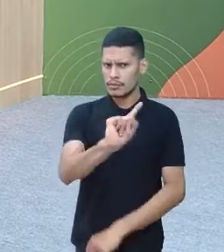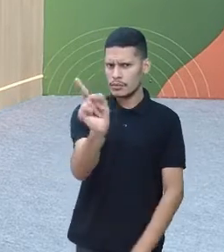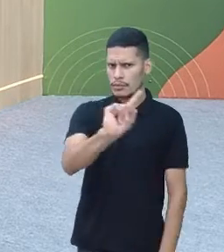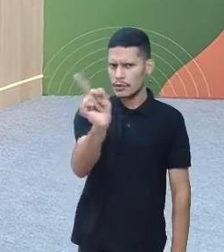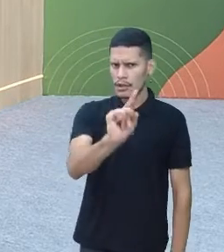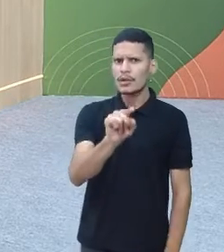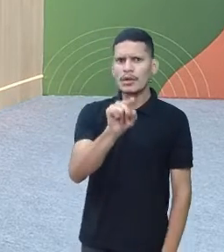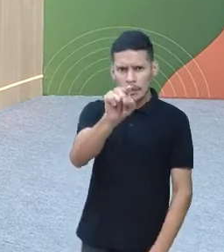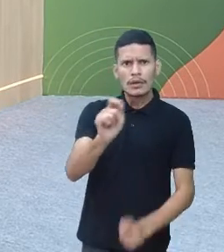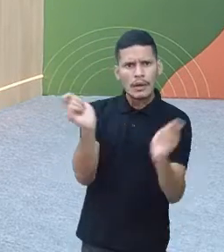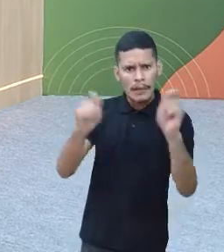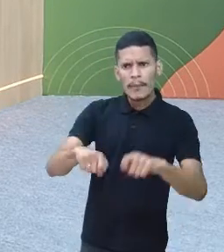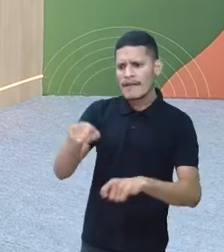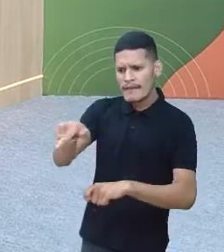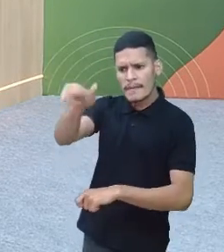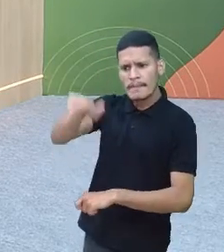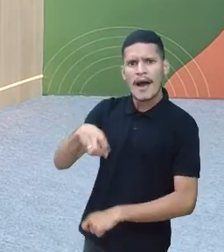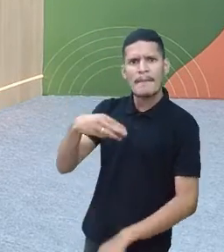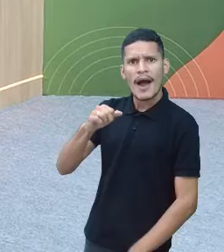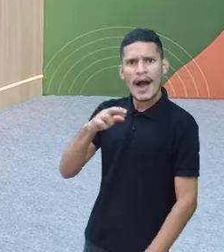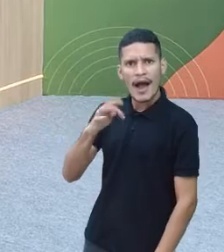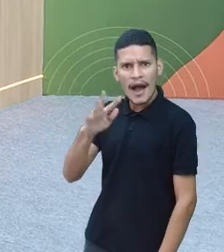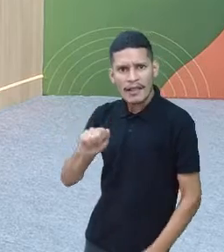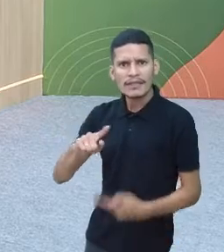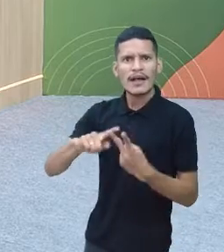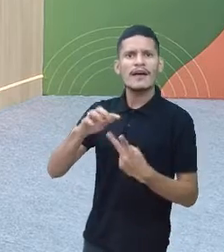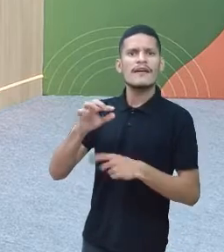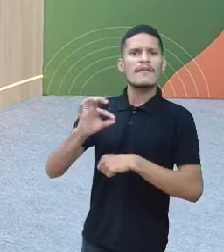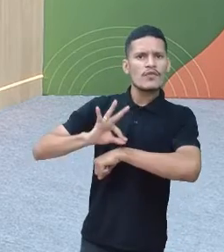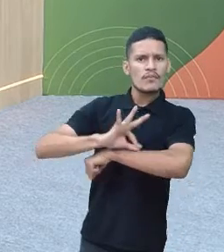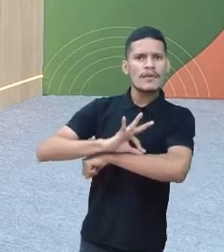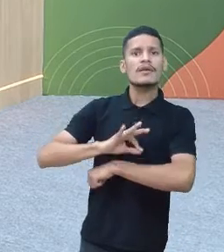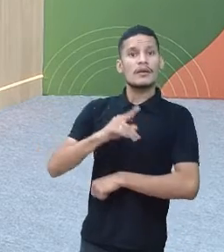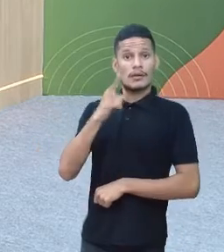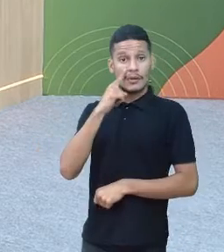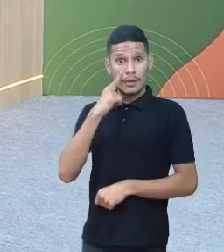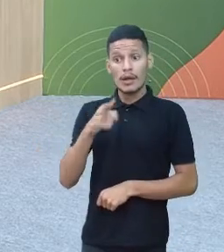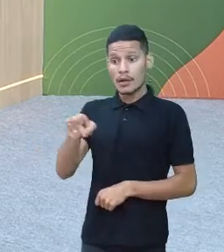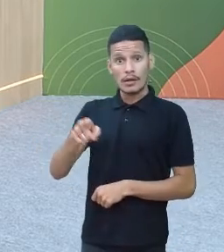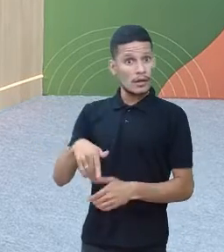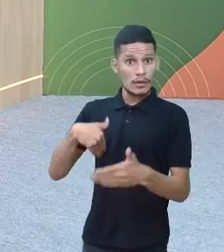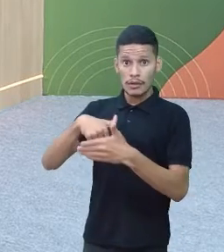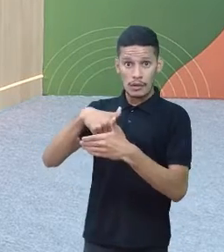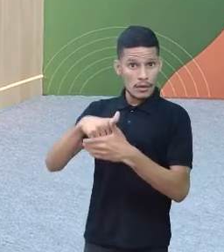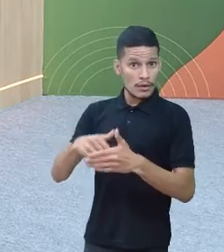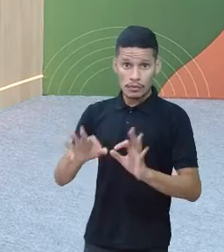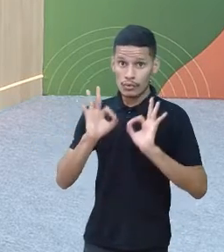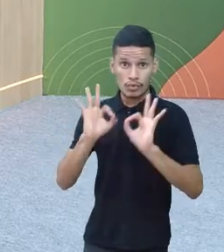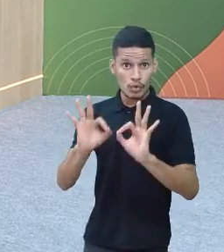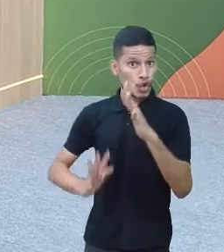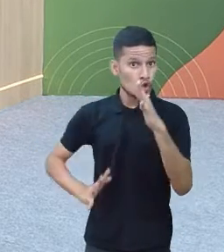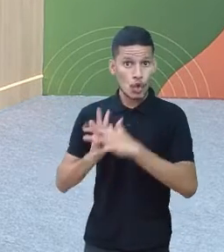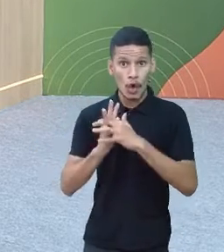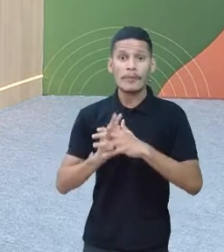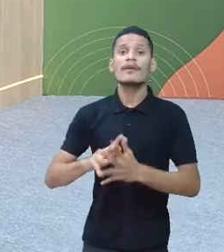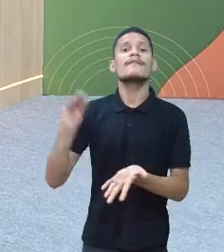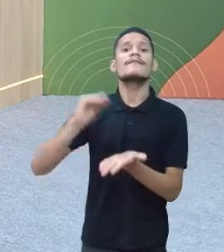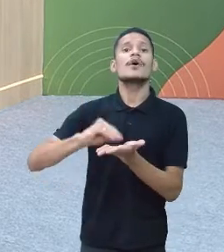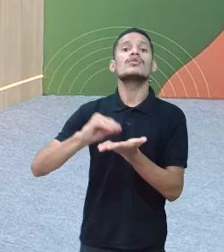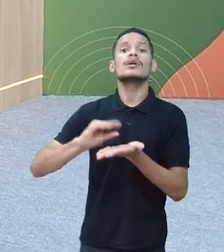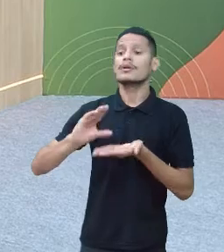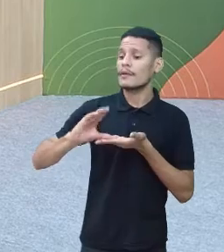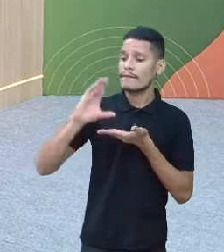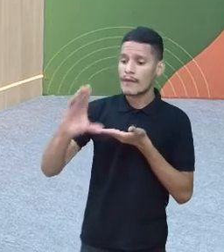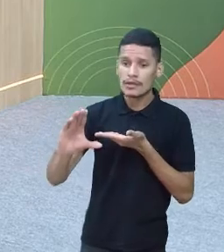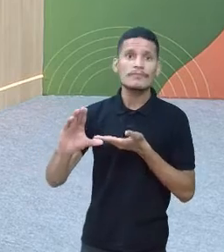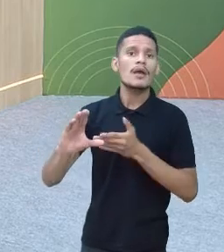é só tu ver Marta, Formiga, a galera tira uma braba, Bença. Então, assim, o que falta é investimento, né? O que